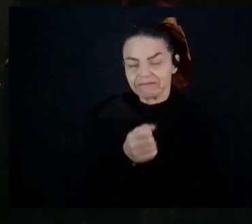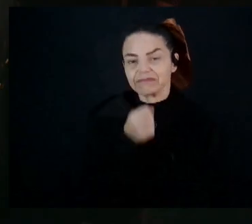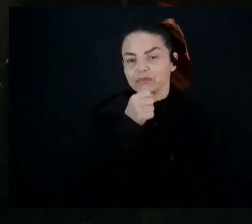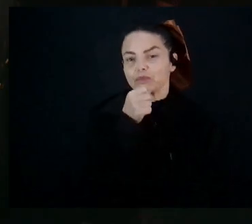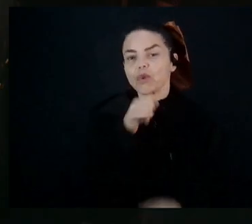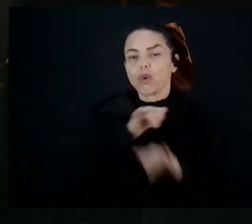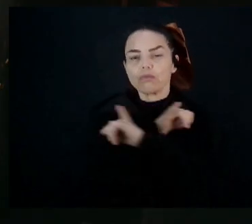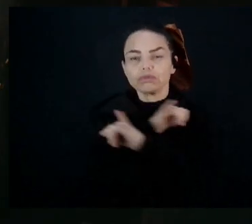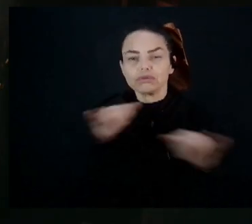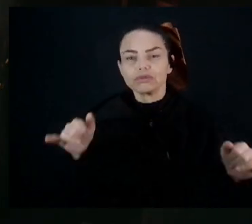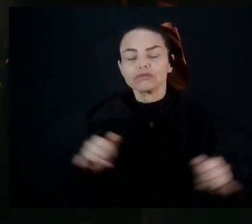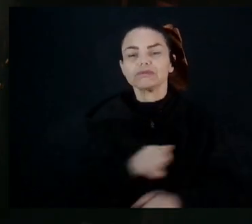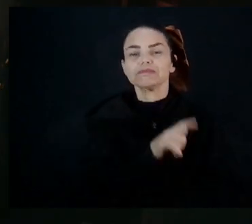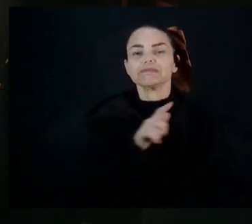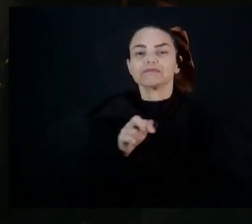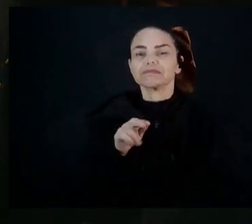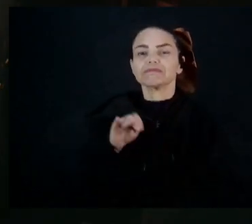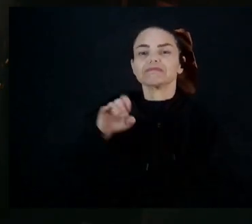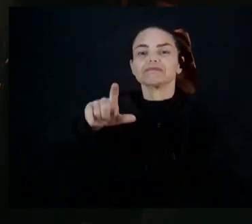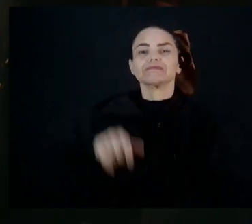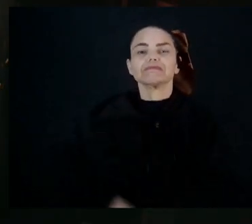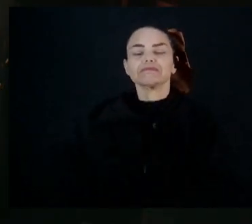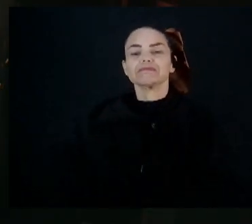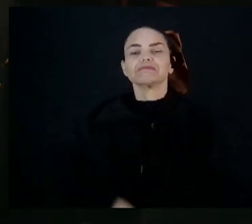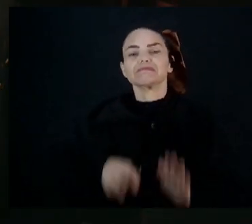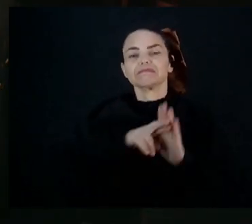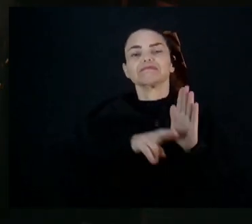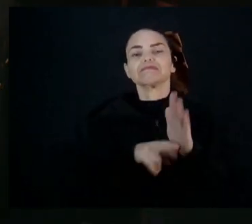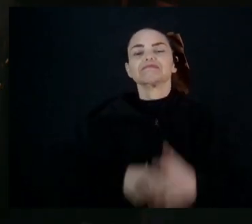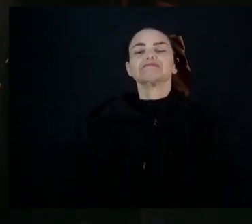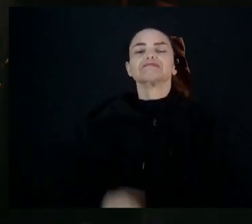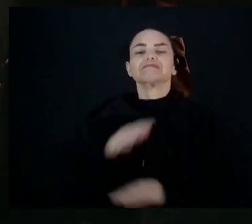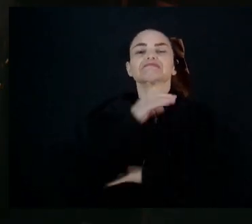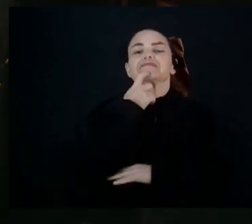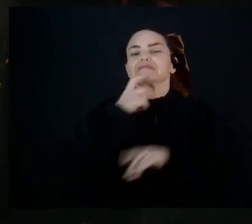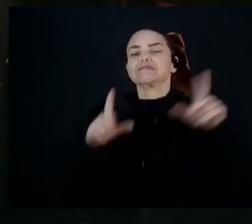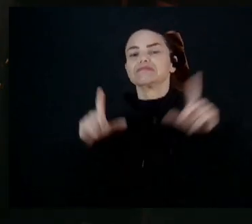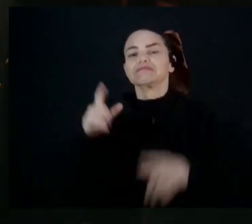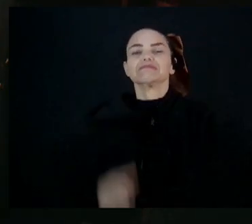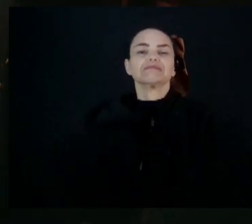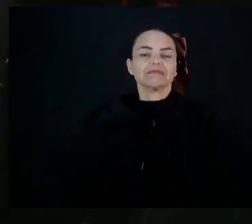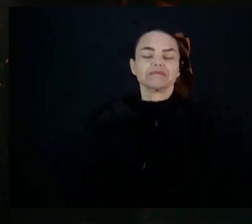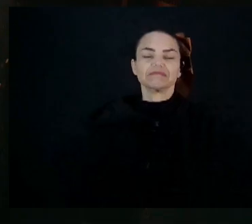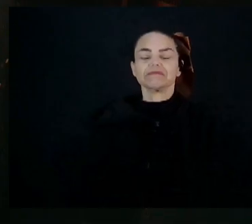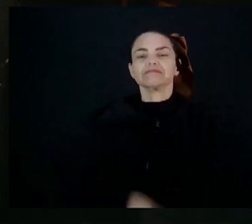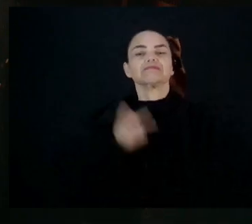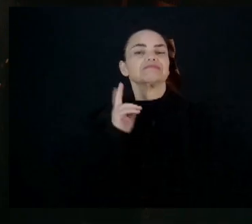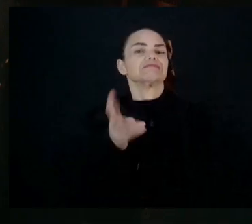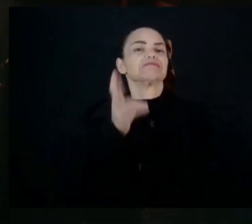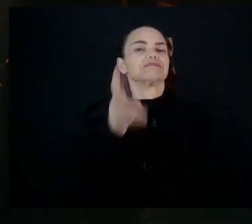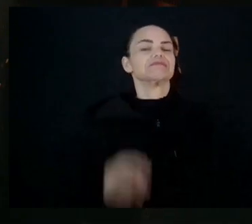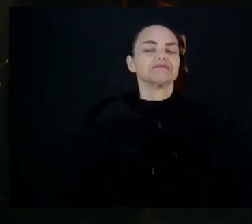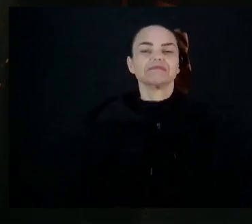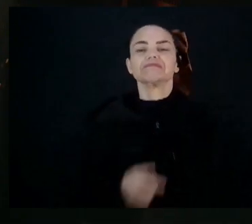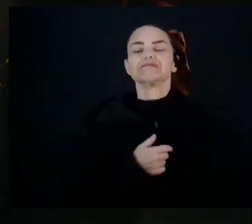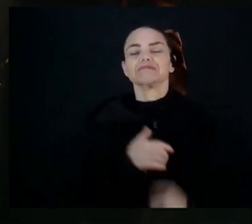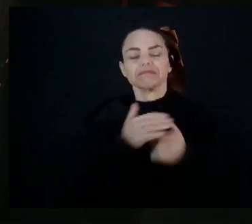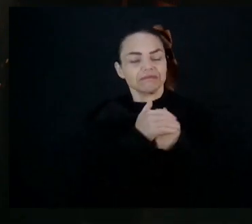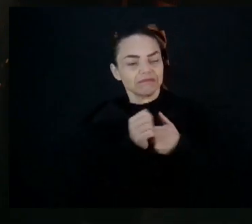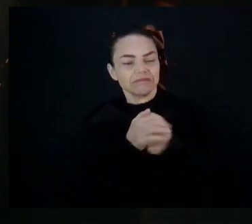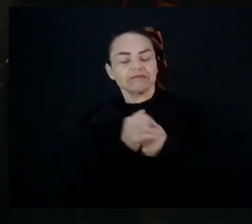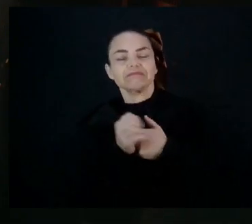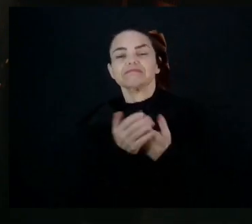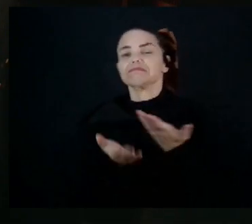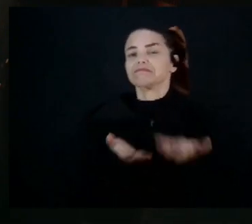com Gabriel Castro e a programação da TV Câmara Campinas segue sempre, né, realizada com muita dedicação,